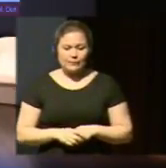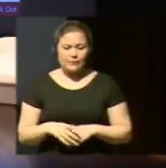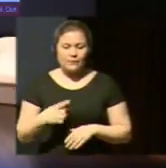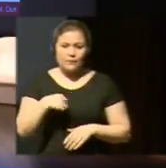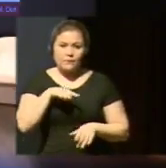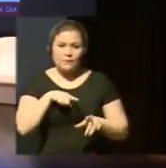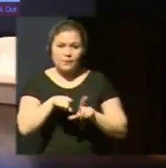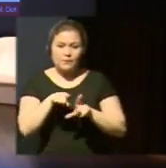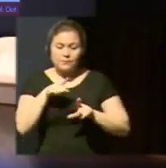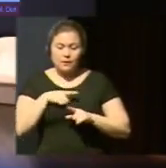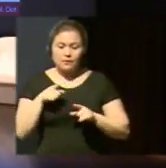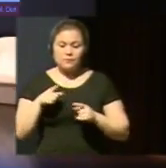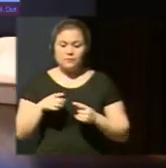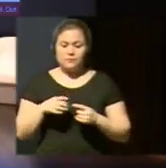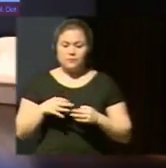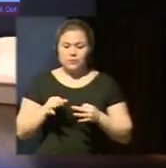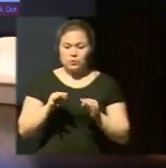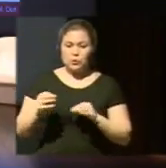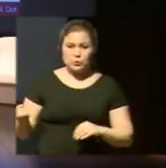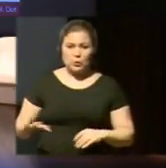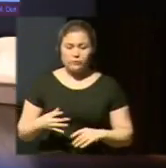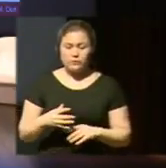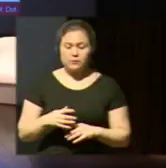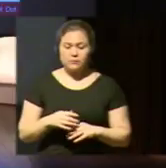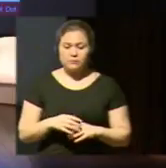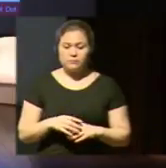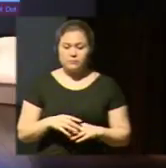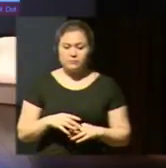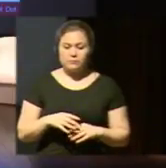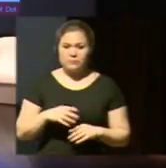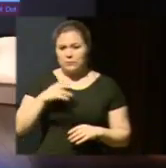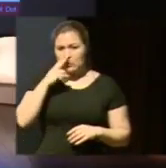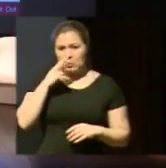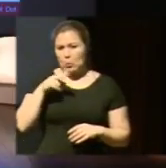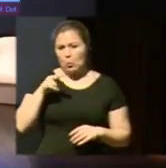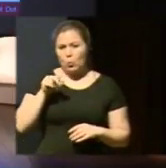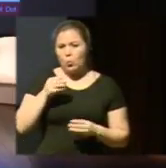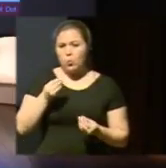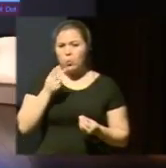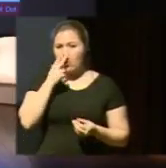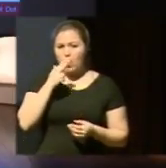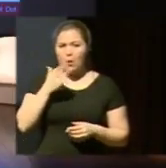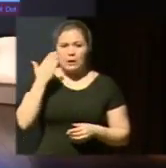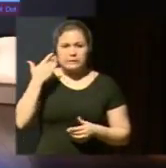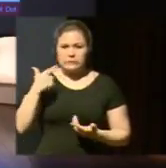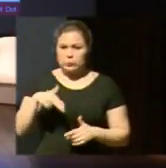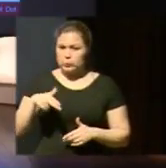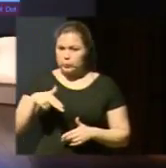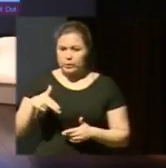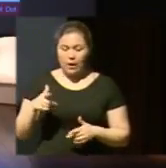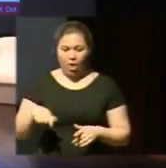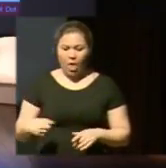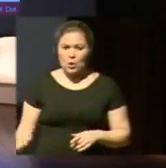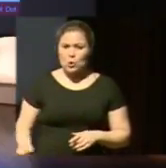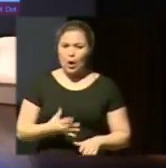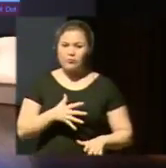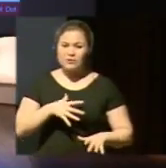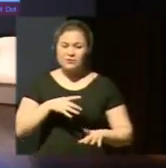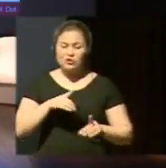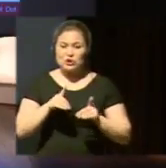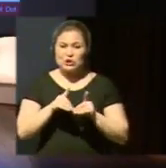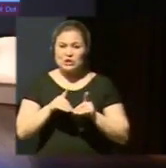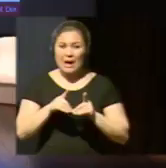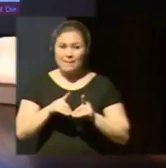temos tecnologias novas no mercado, como jamais visto antes, é uma nova